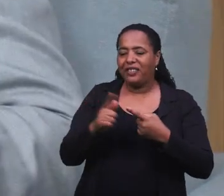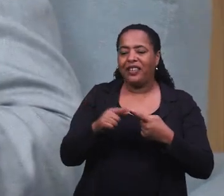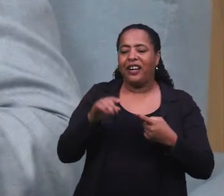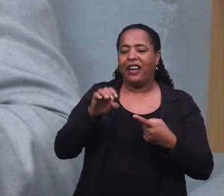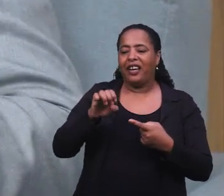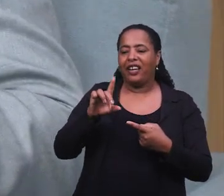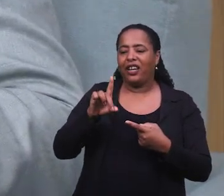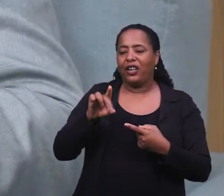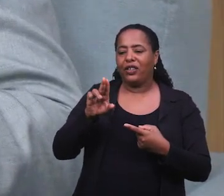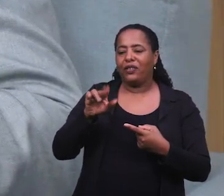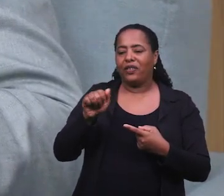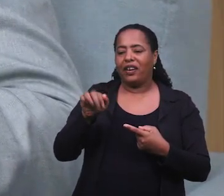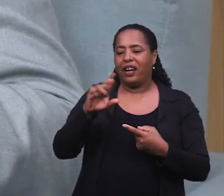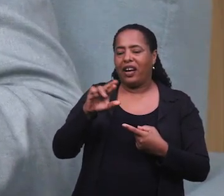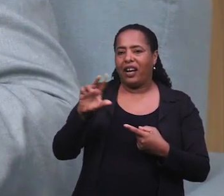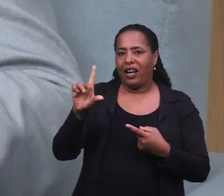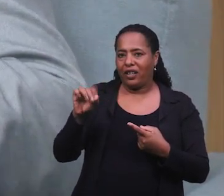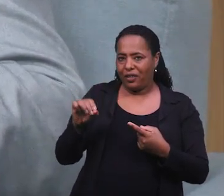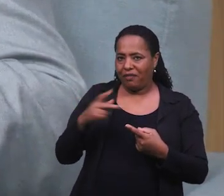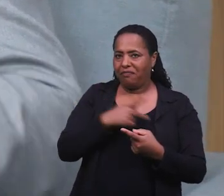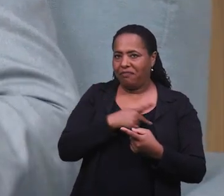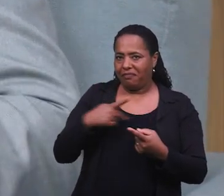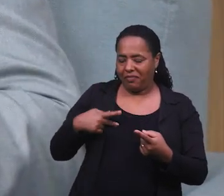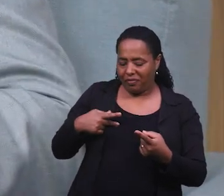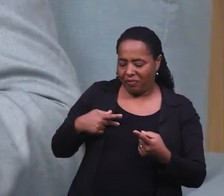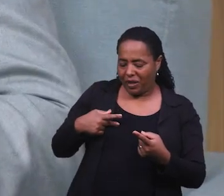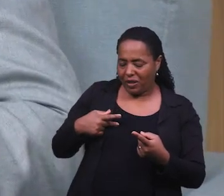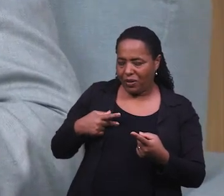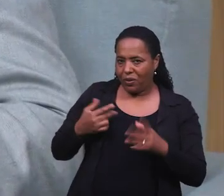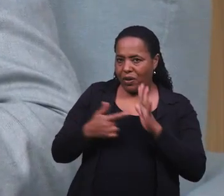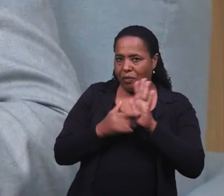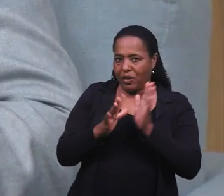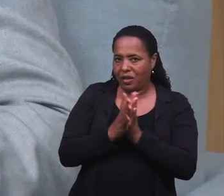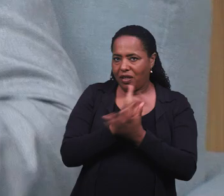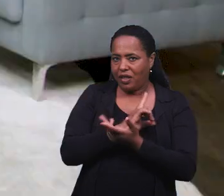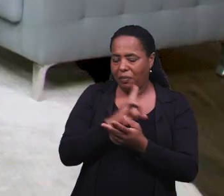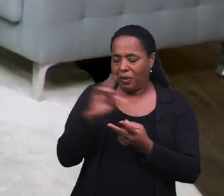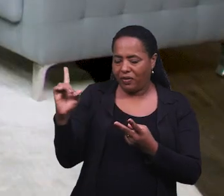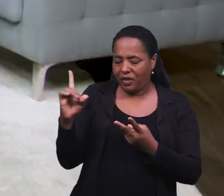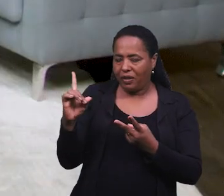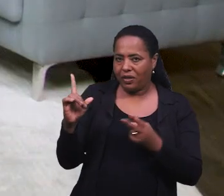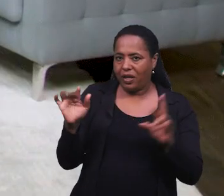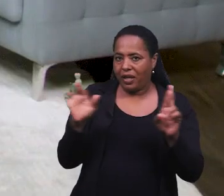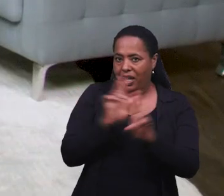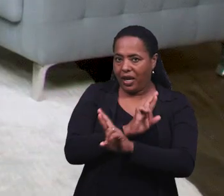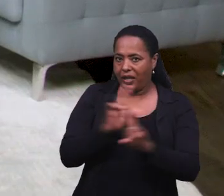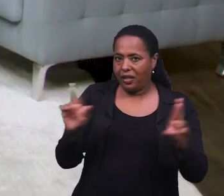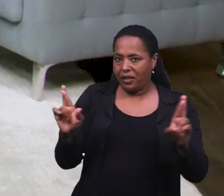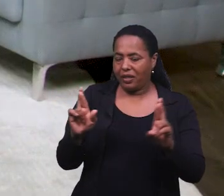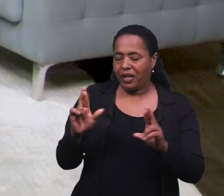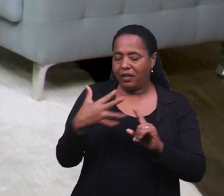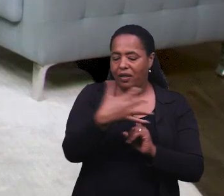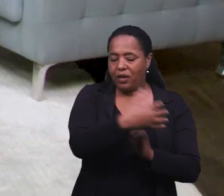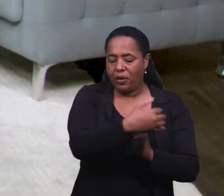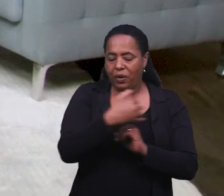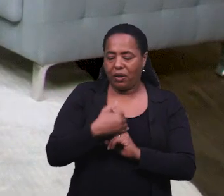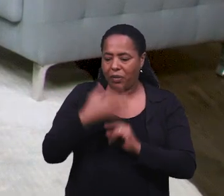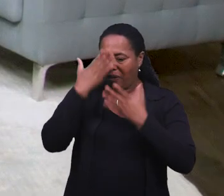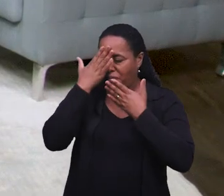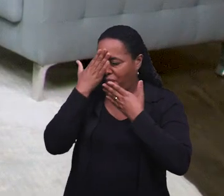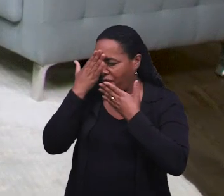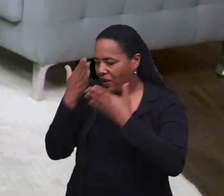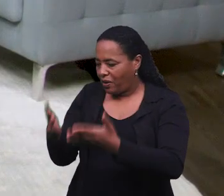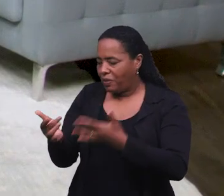é feito hoje no programa de acessibilidade da obra. E queremos agradecer aqui a presença dos nossos